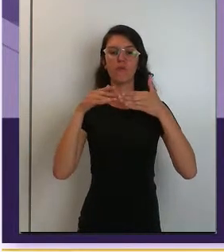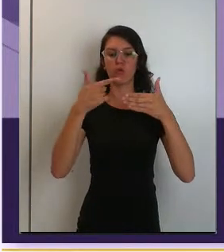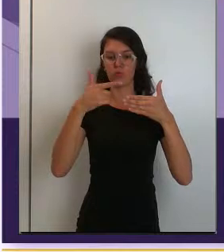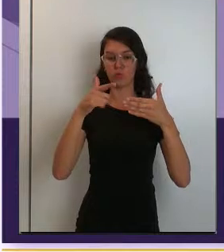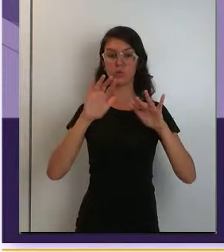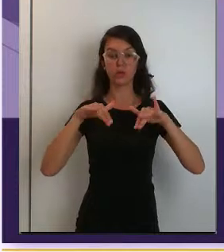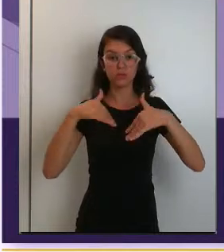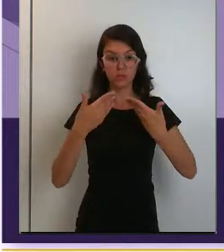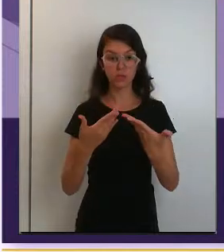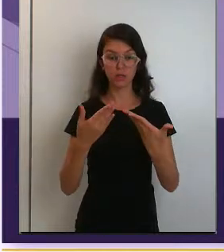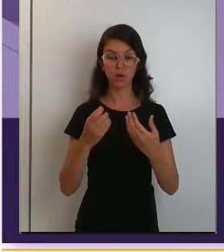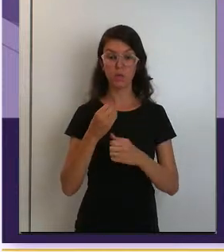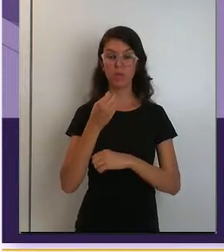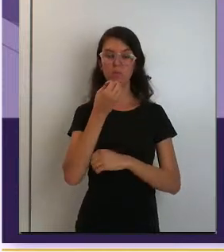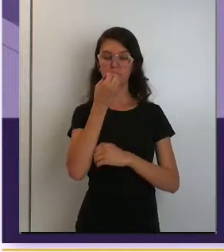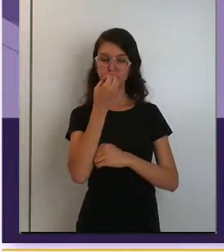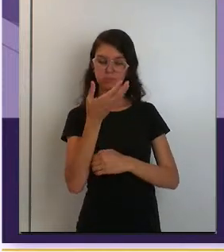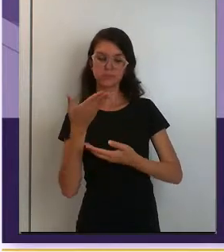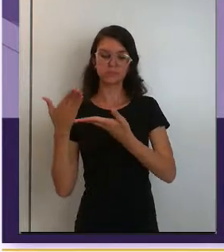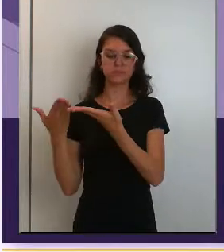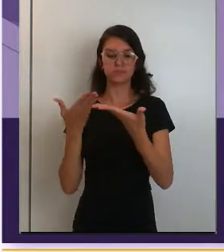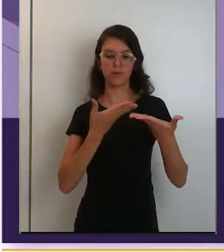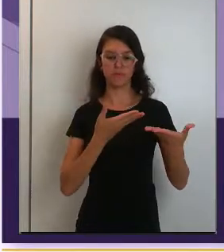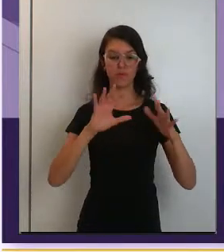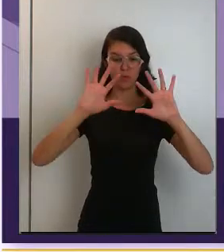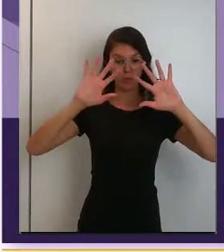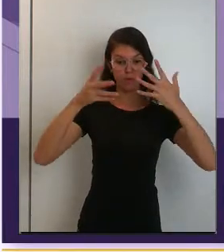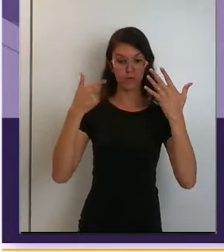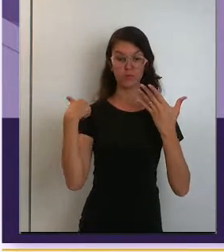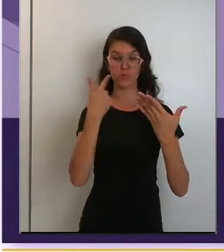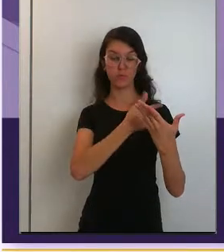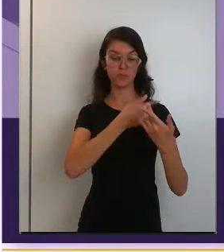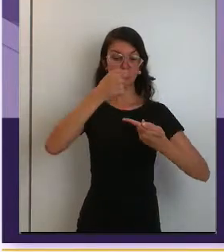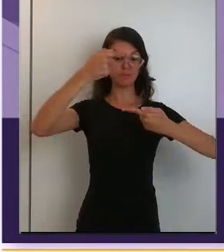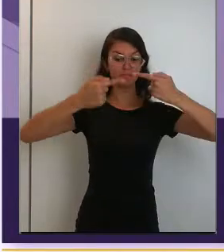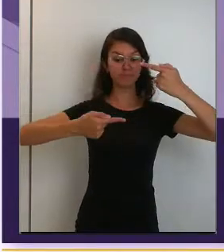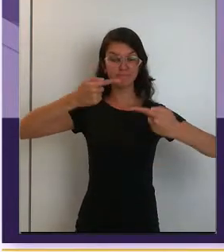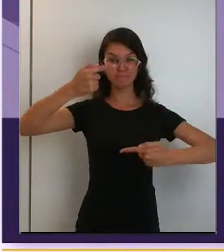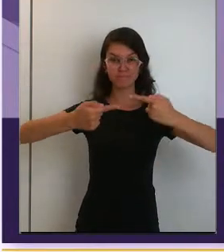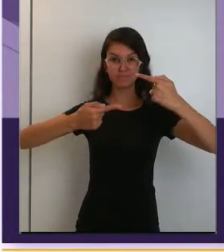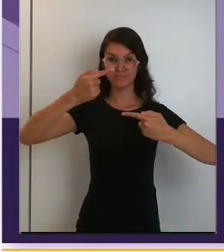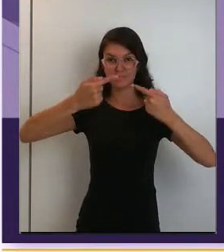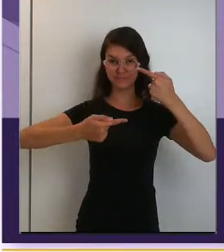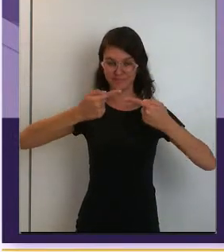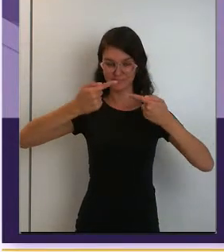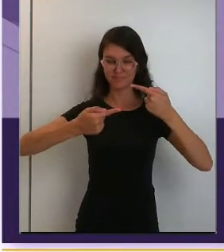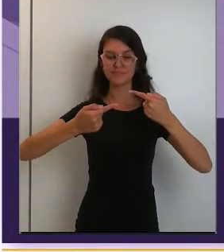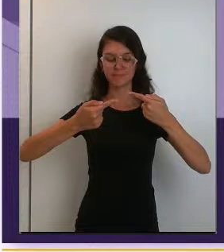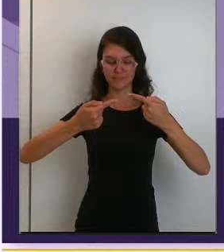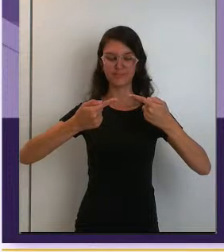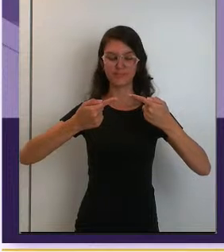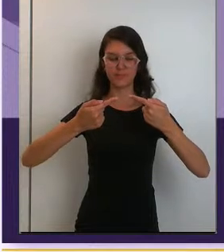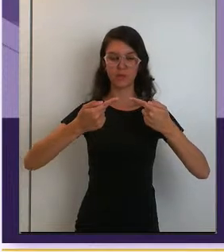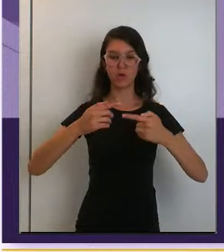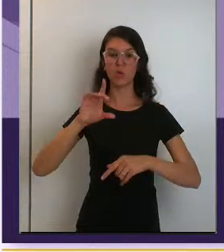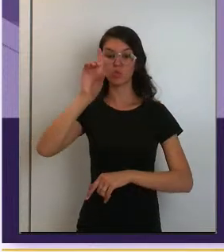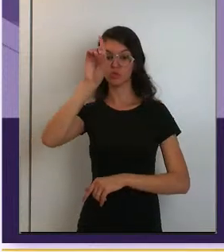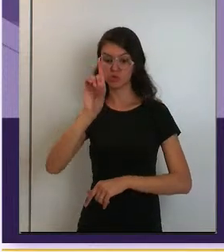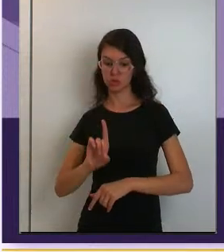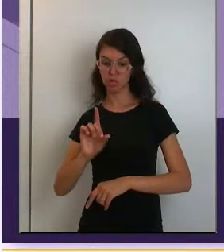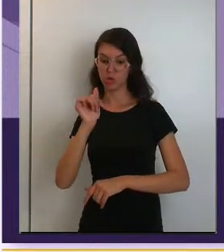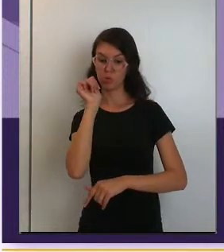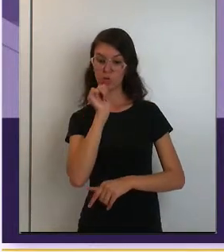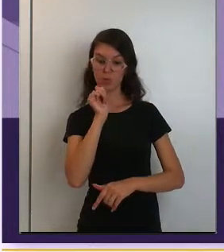muito bem-vindos ao nosso evento. Hoje nós vamos debater justamente os direitos da